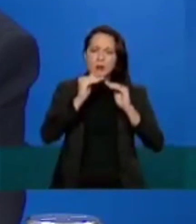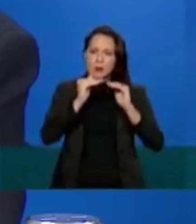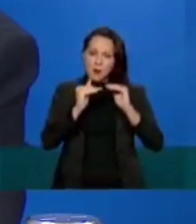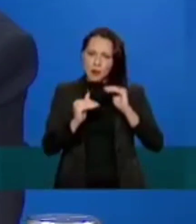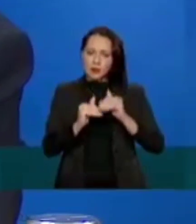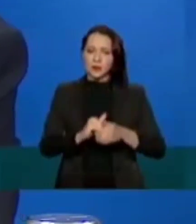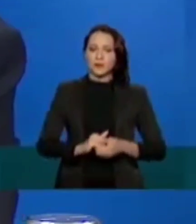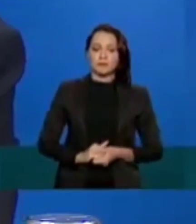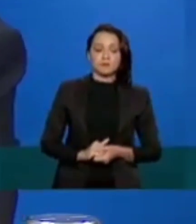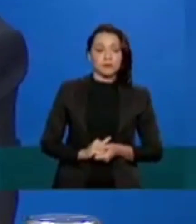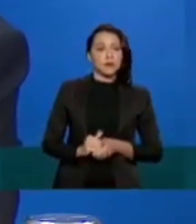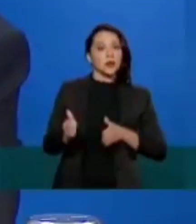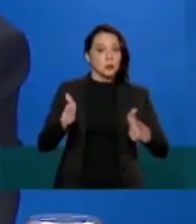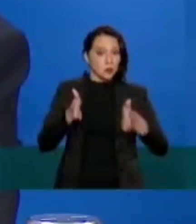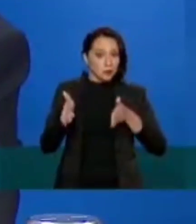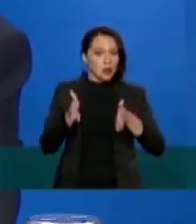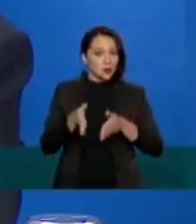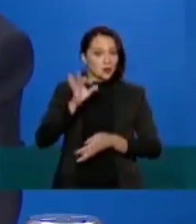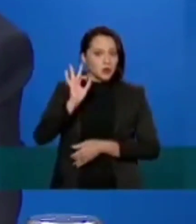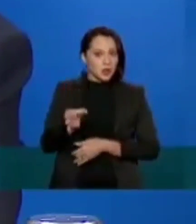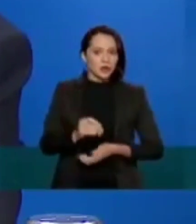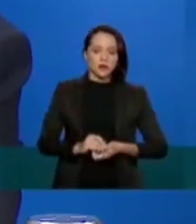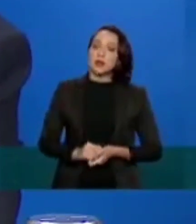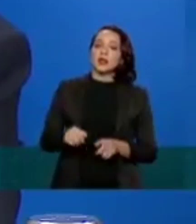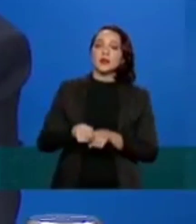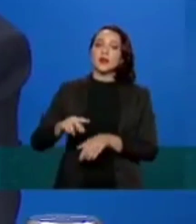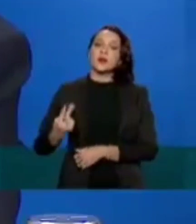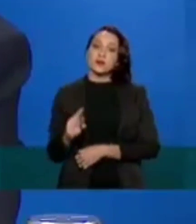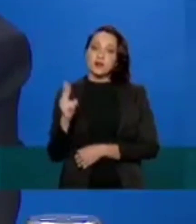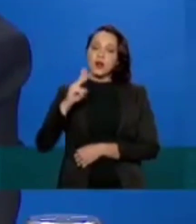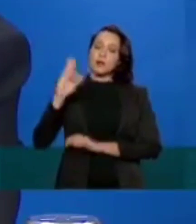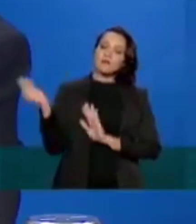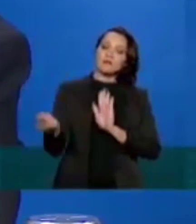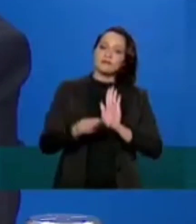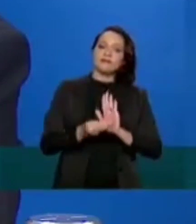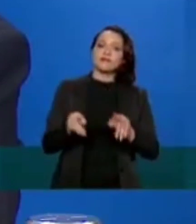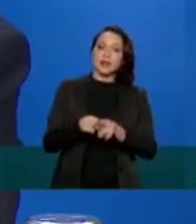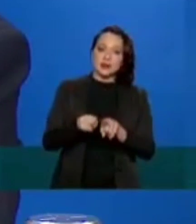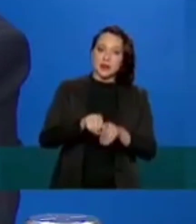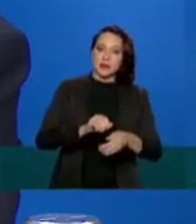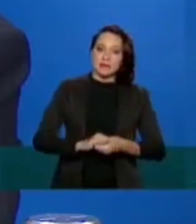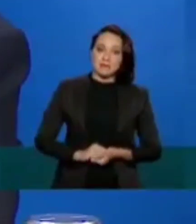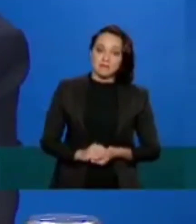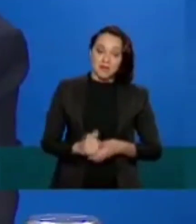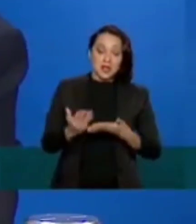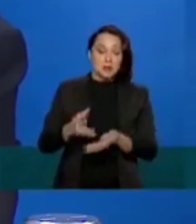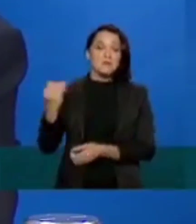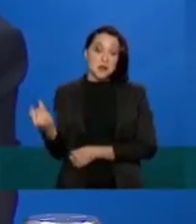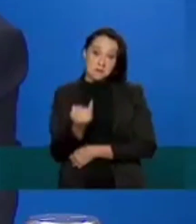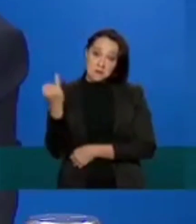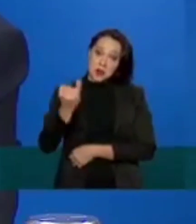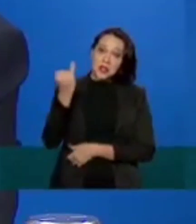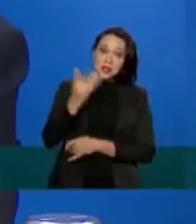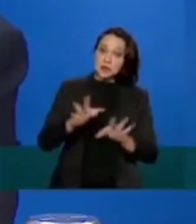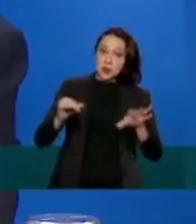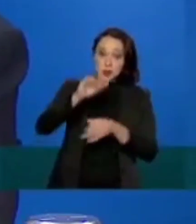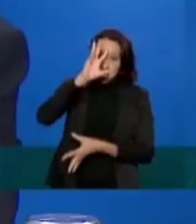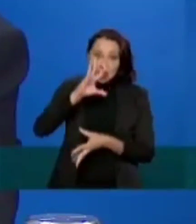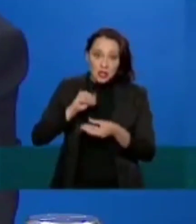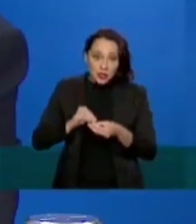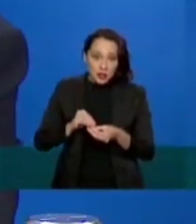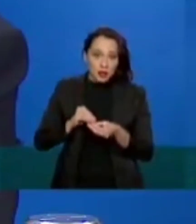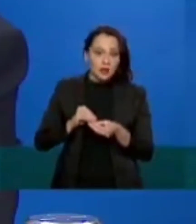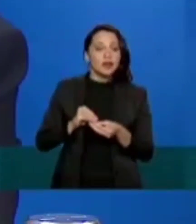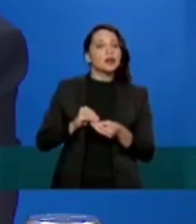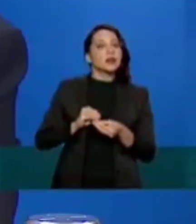por um período definido e com um valor definido também. Então, é muito importante isso para todo mundo entender,